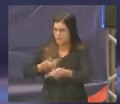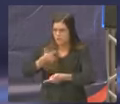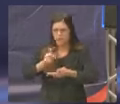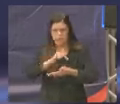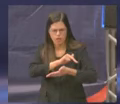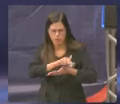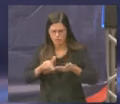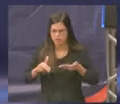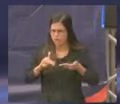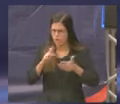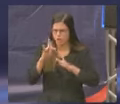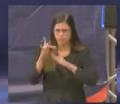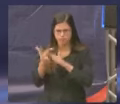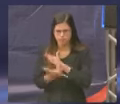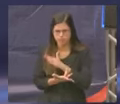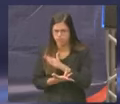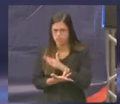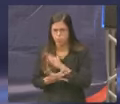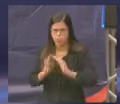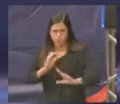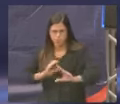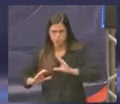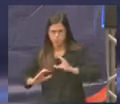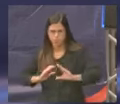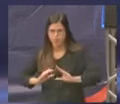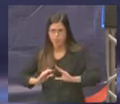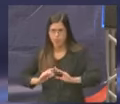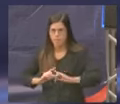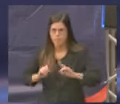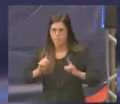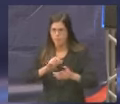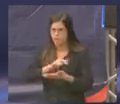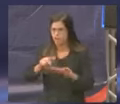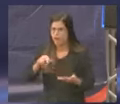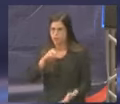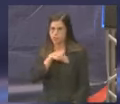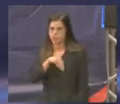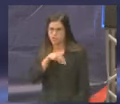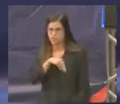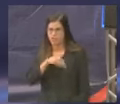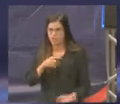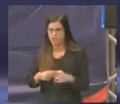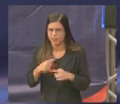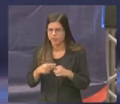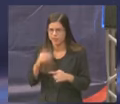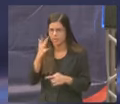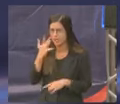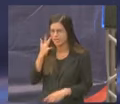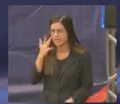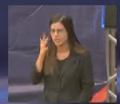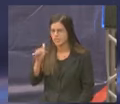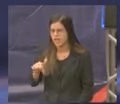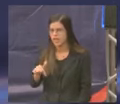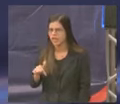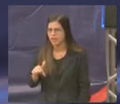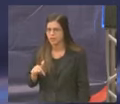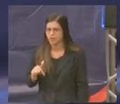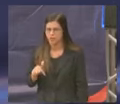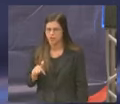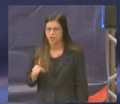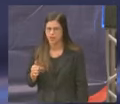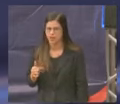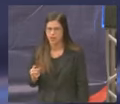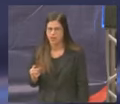várias mídias, mas por vários salários, porque ela achava que era muito moderno